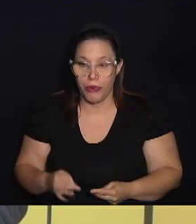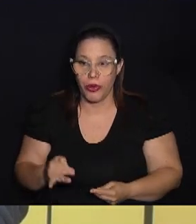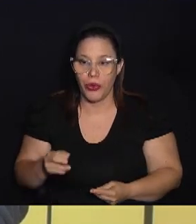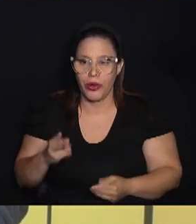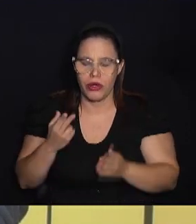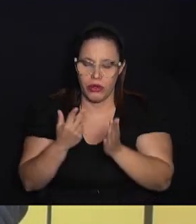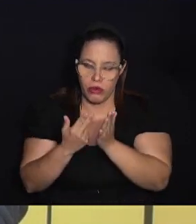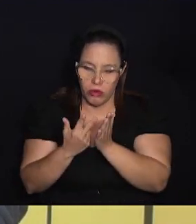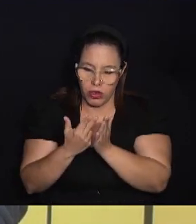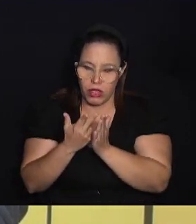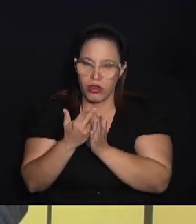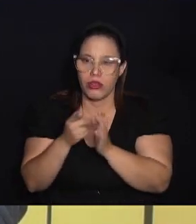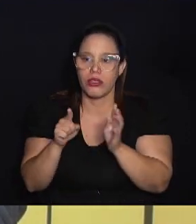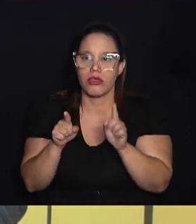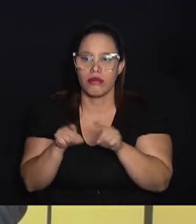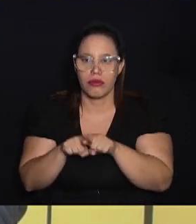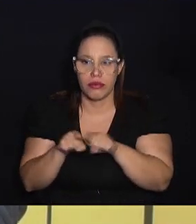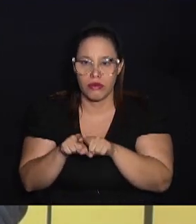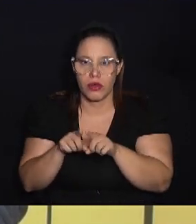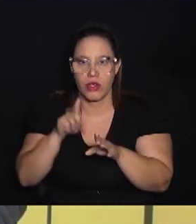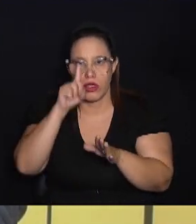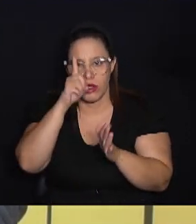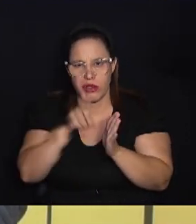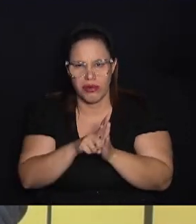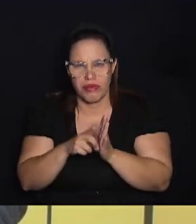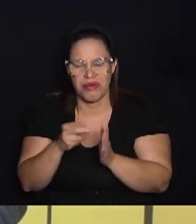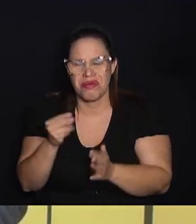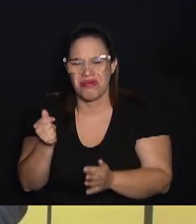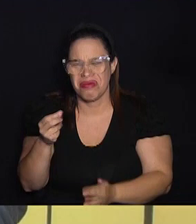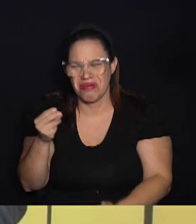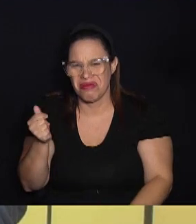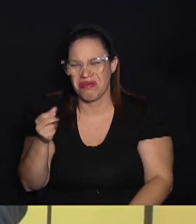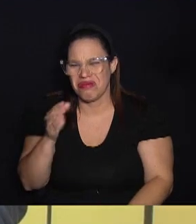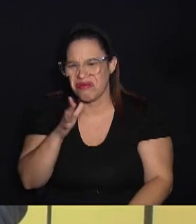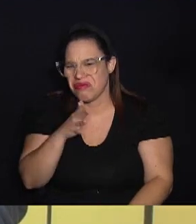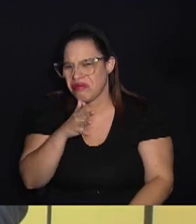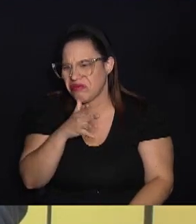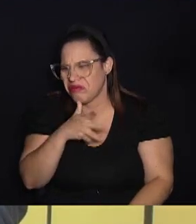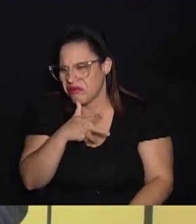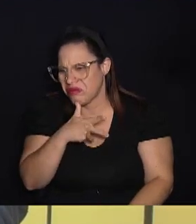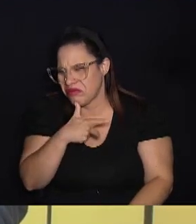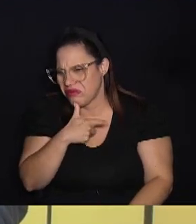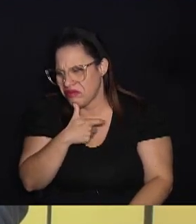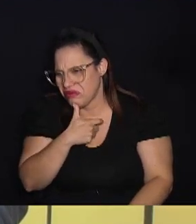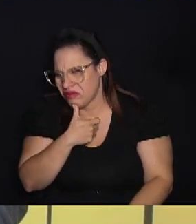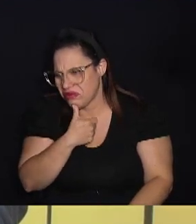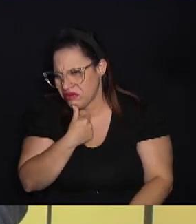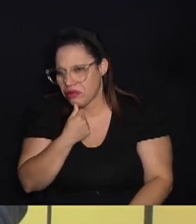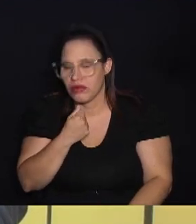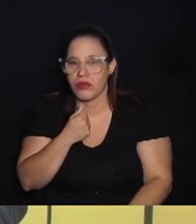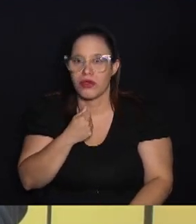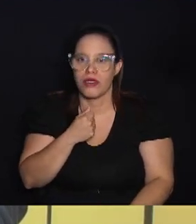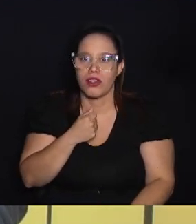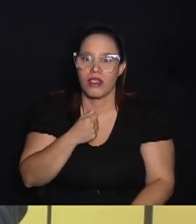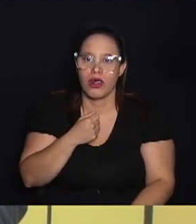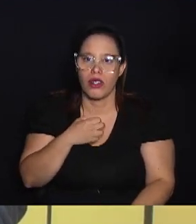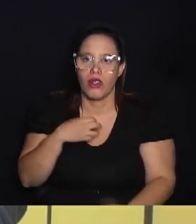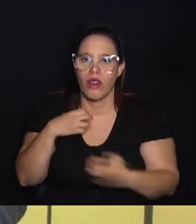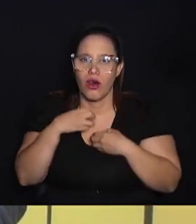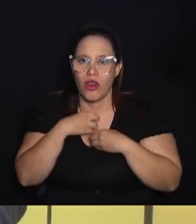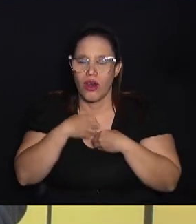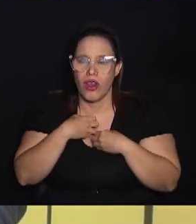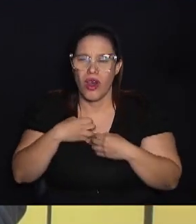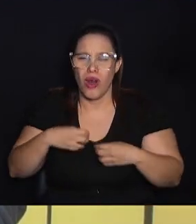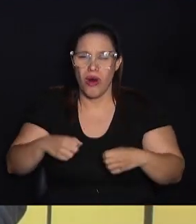cirurgia o diagnóstico demora bastante para ser feito né Ele é caracterizado principalmente por sintomas como